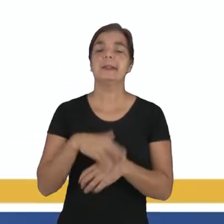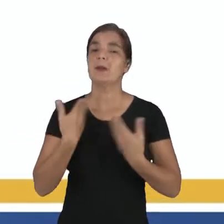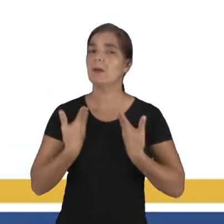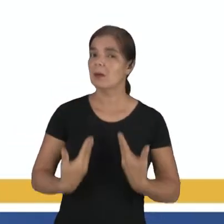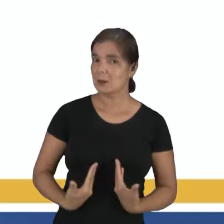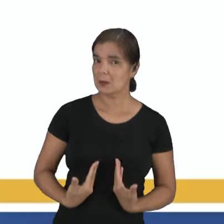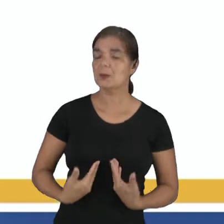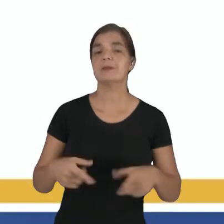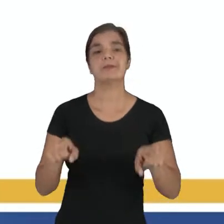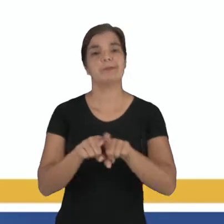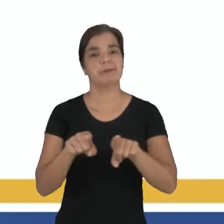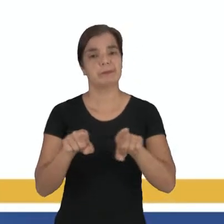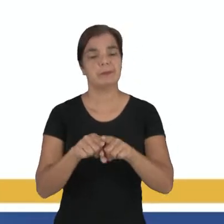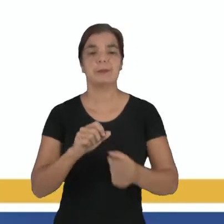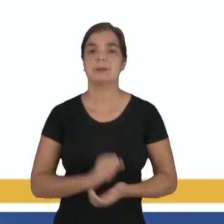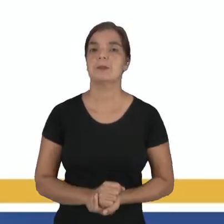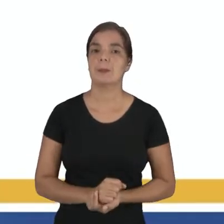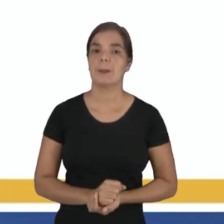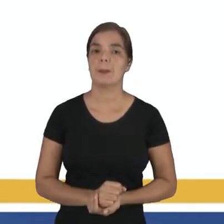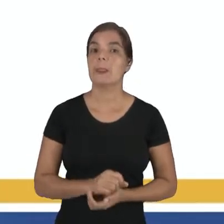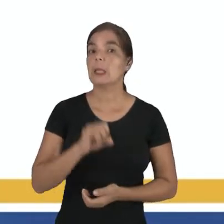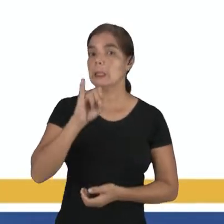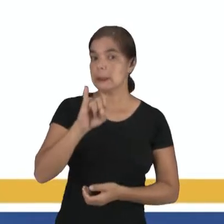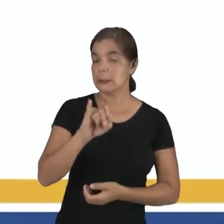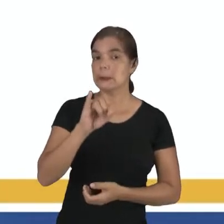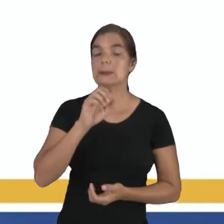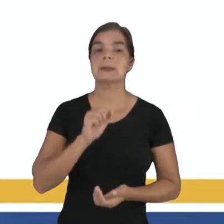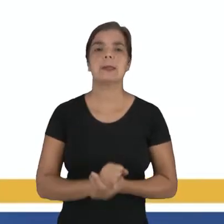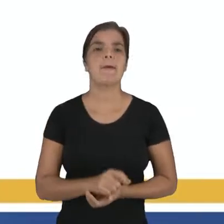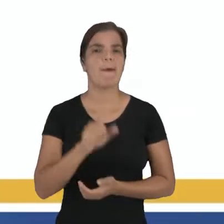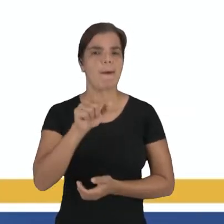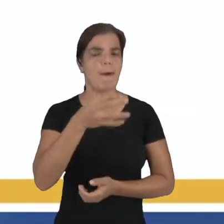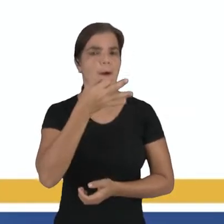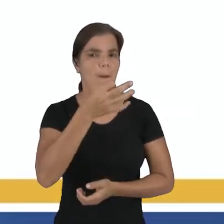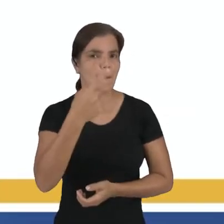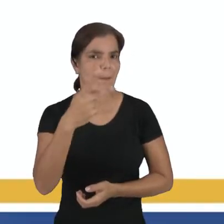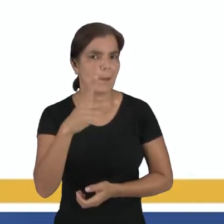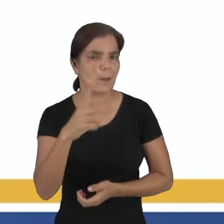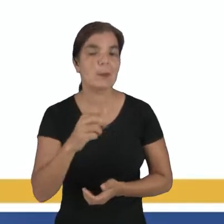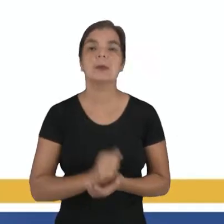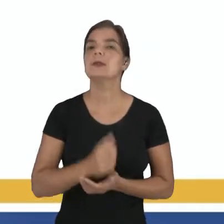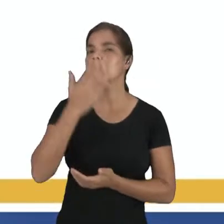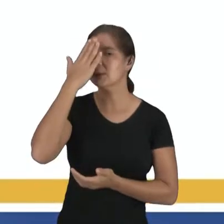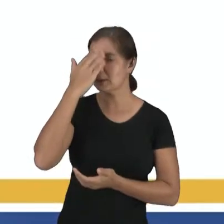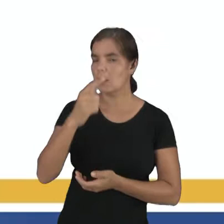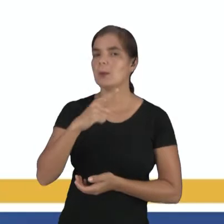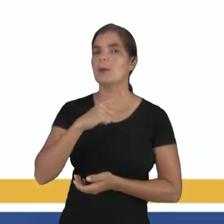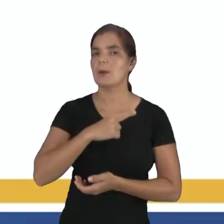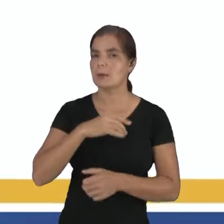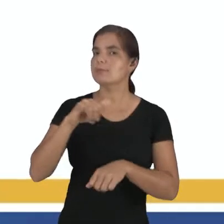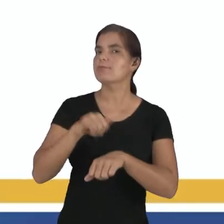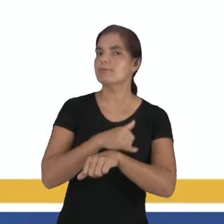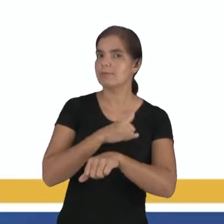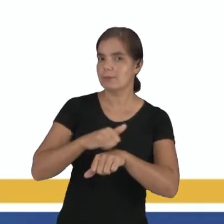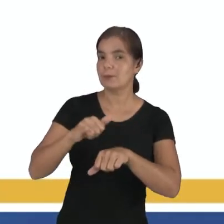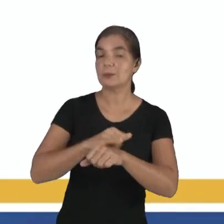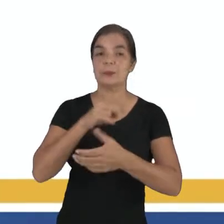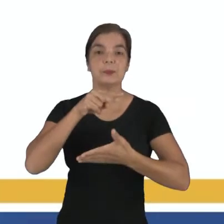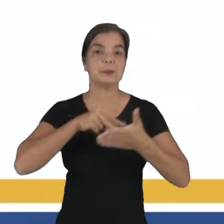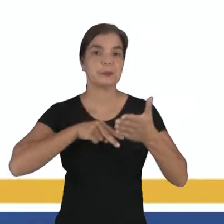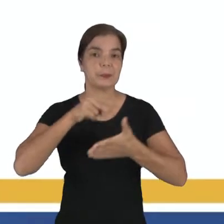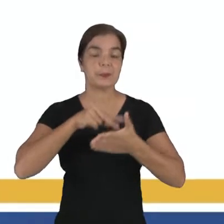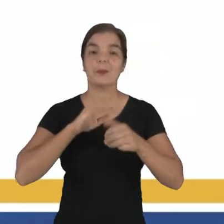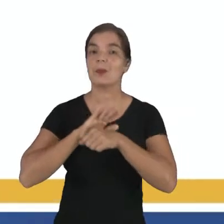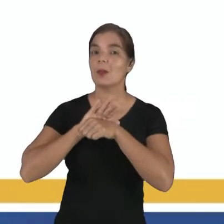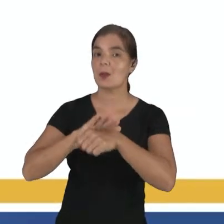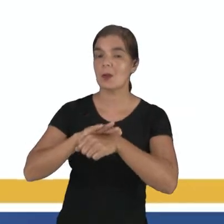e até mesmo cansativa. Se essa é a sua opinião, saiba que existem estratégias de leitura